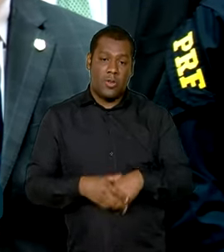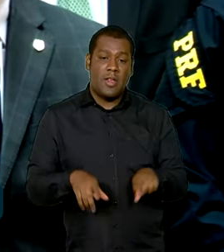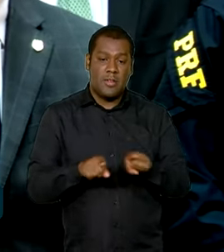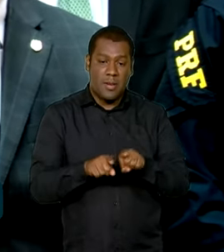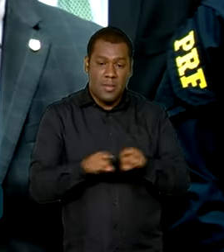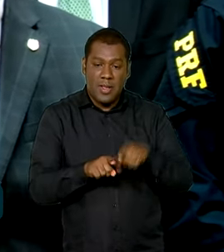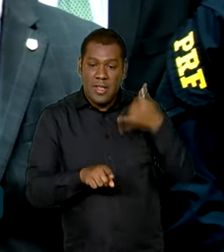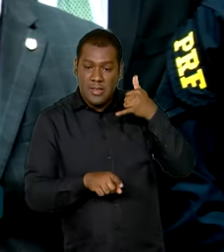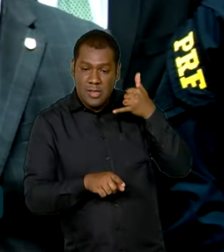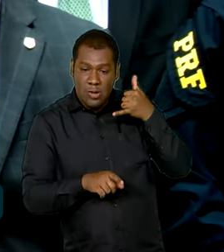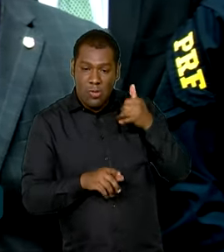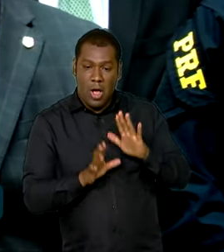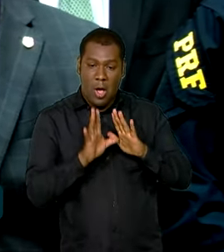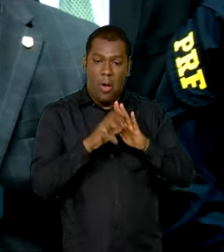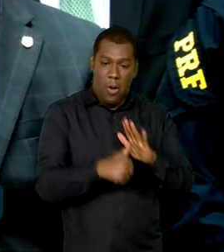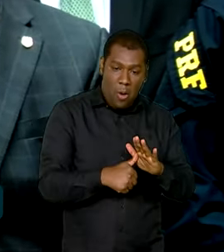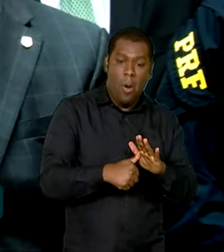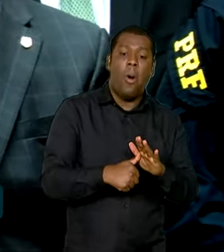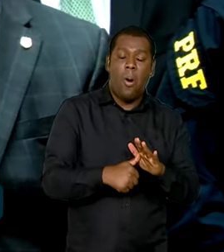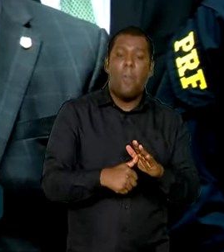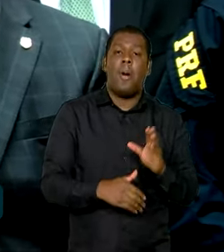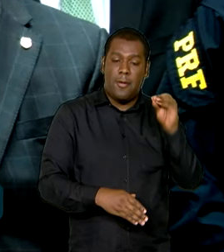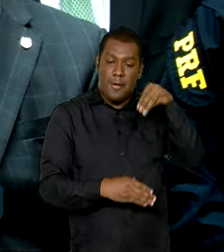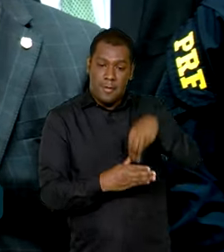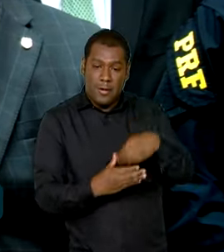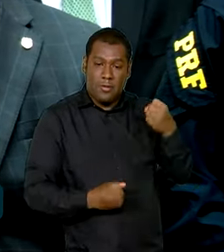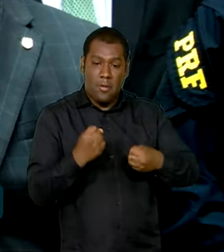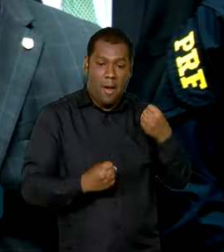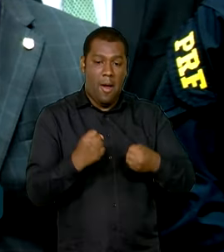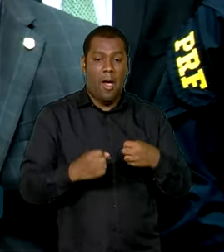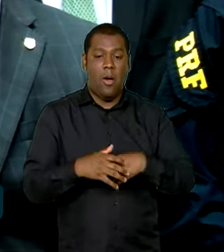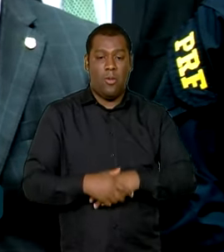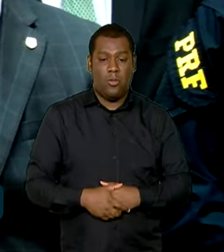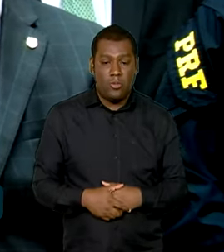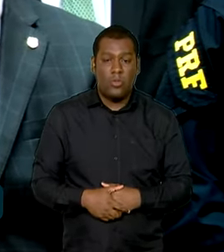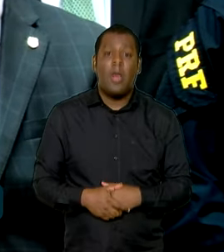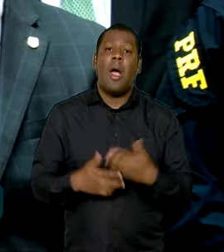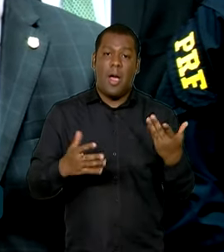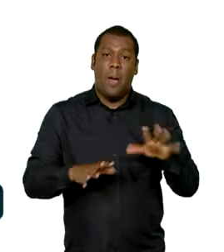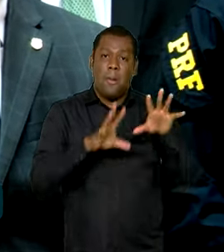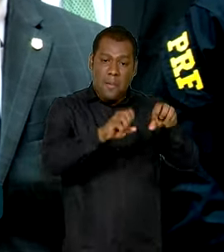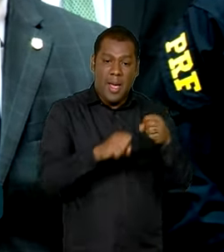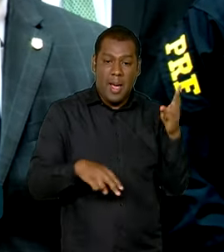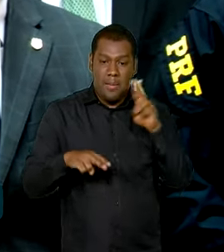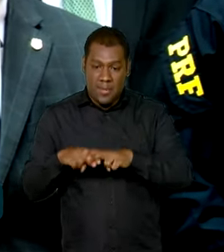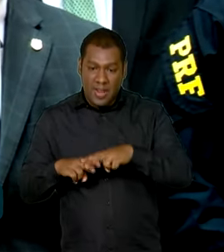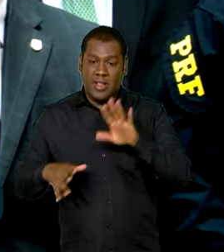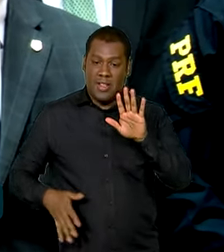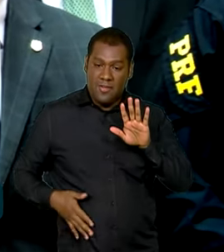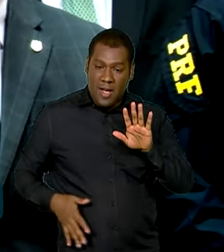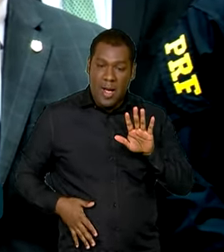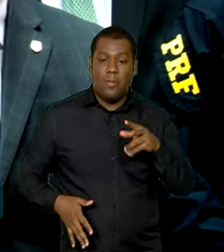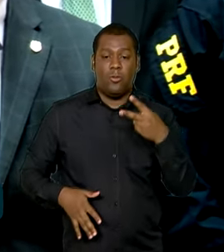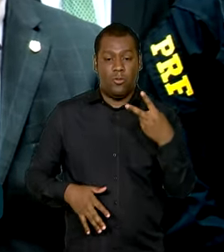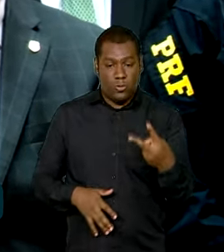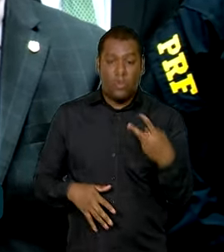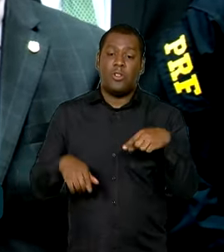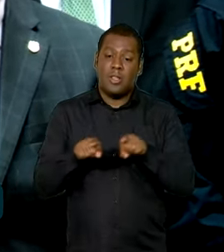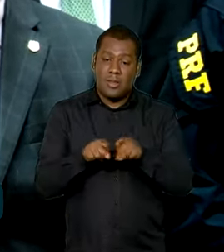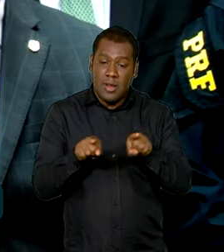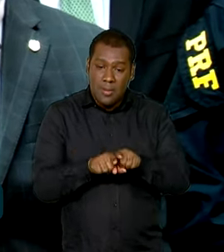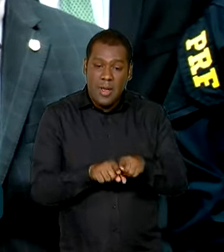operação foram presos não só os dois fugitivos mas também quatro comparsas foi uma operação